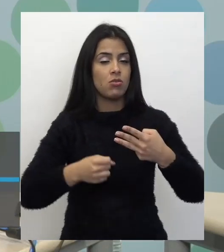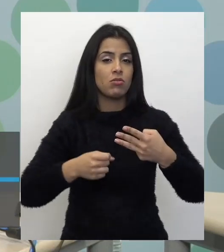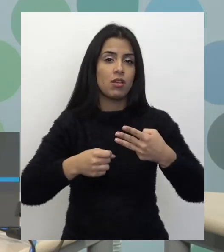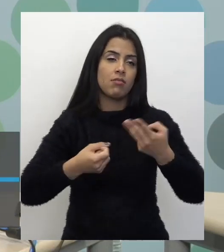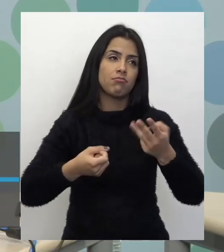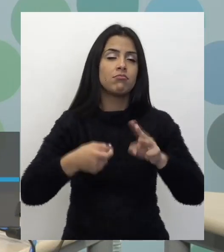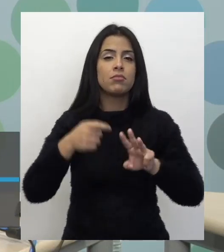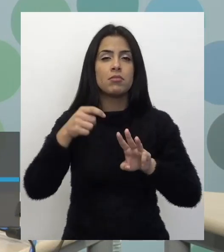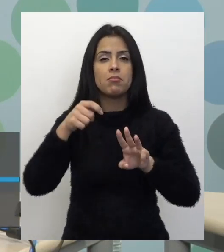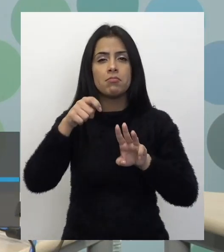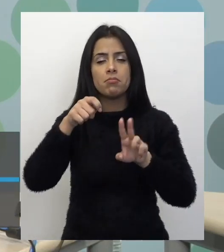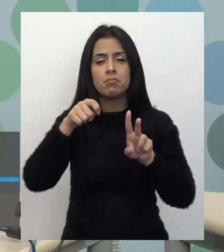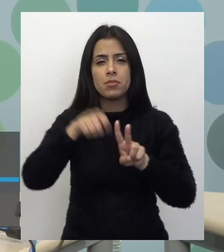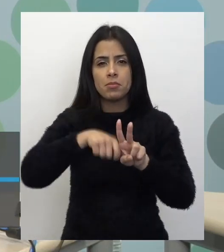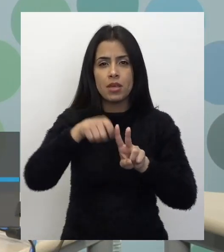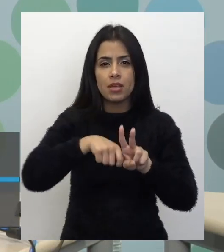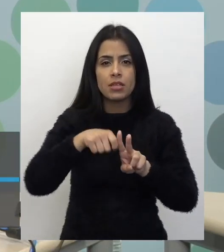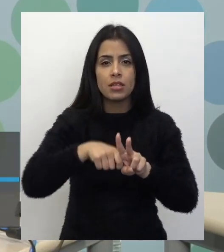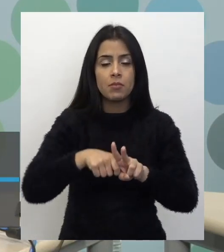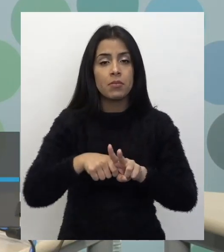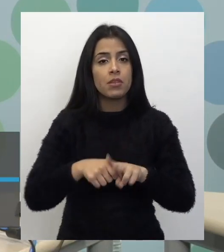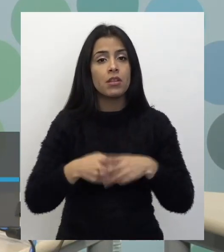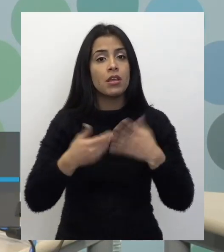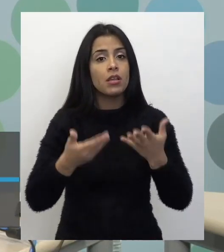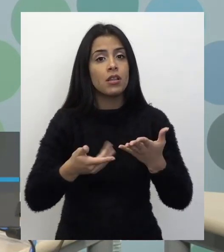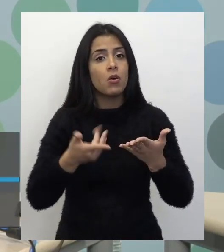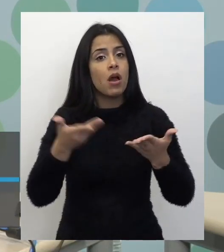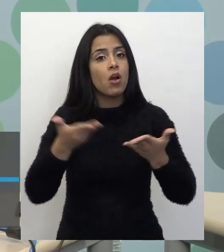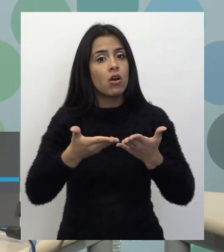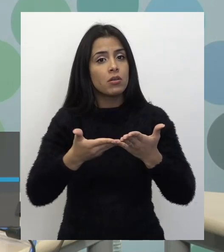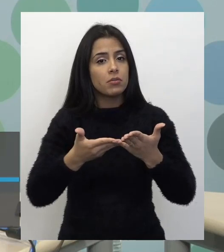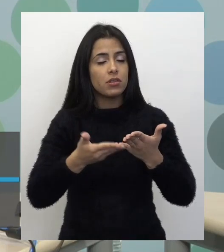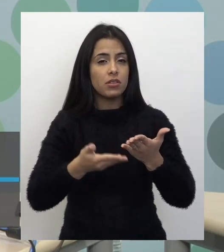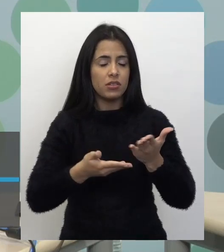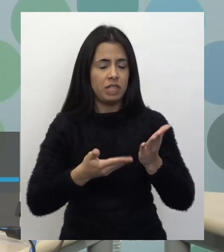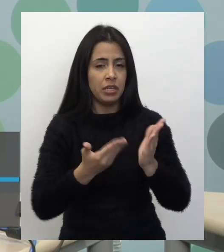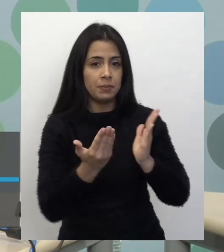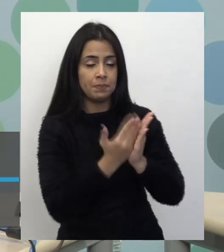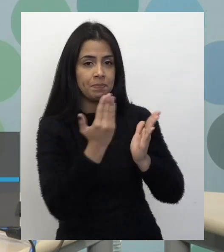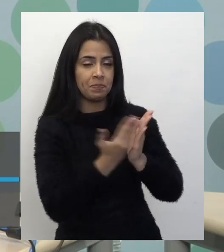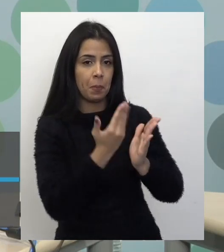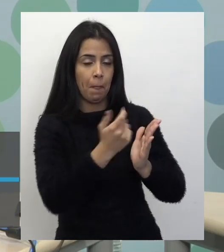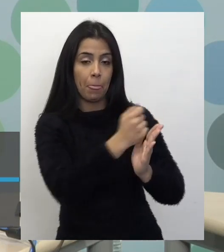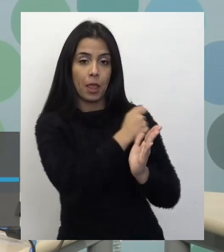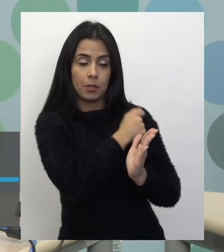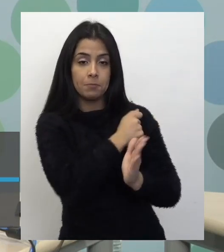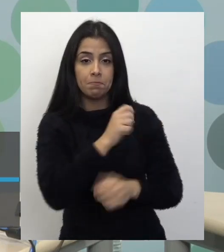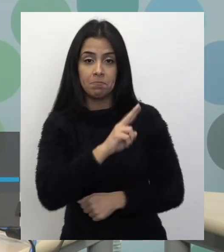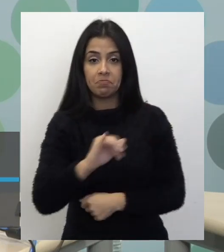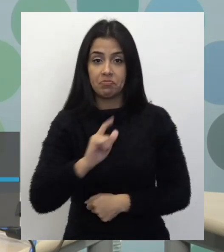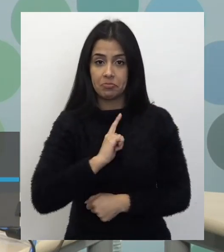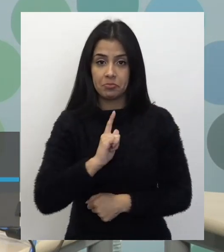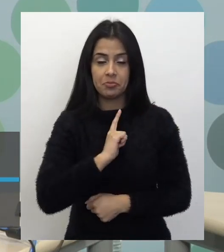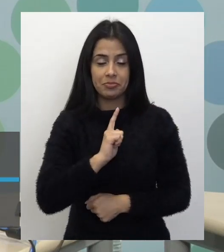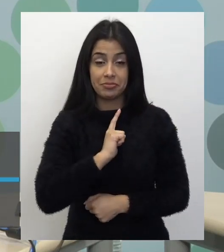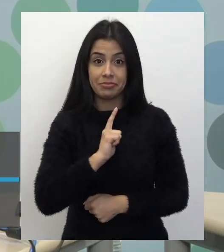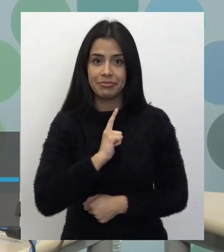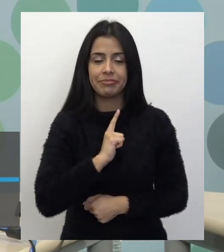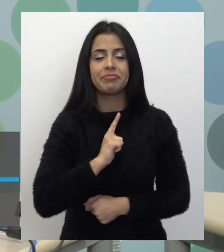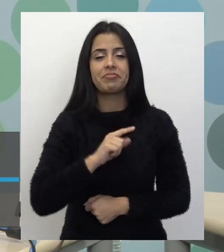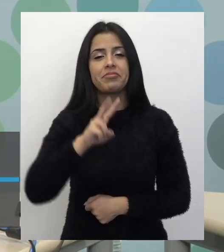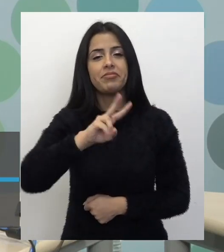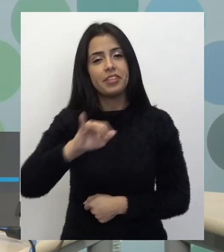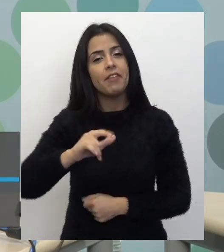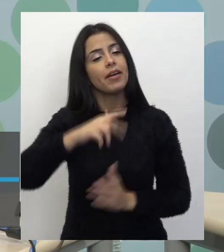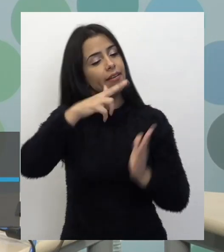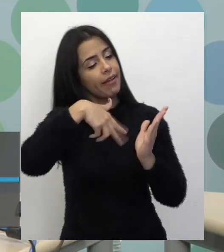aluno, tá? Então vocês lancem mão do caderno do aluno, vai ter algum momento que a gente vai utilizar para fazer leituras compartilhadas e